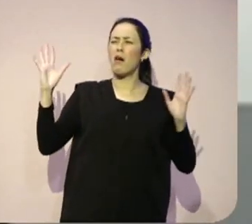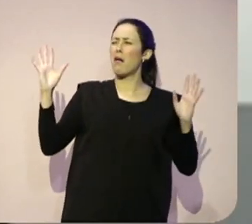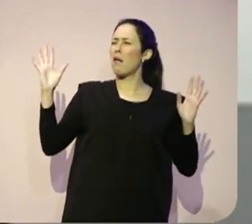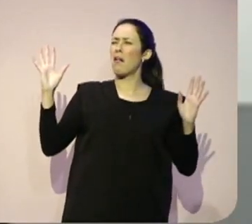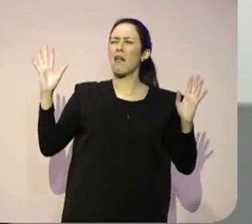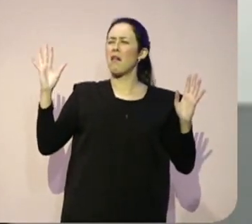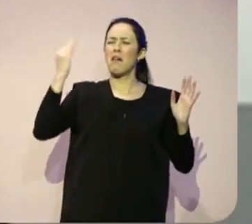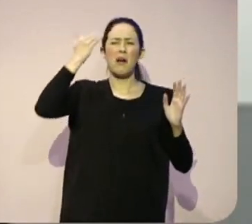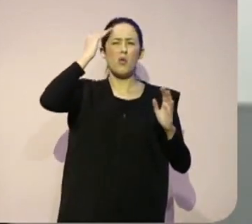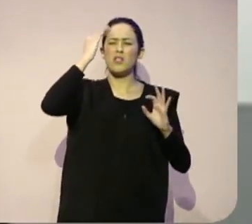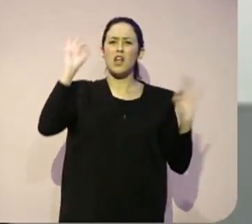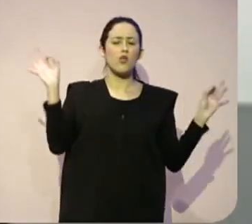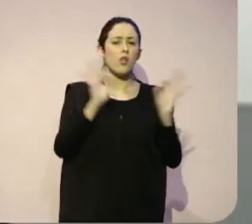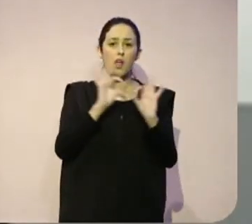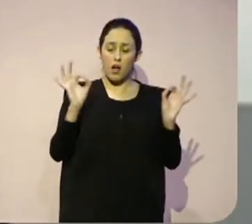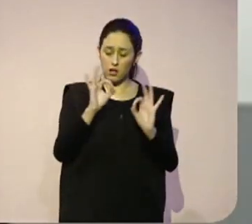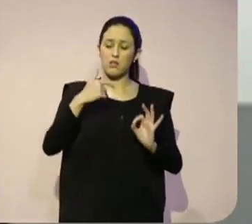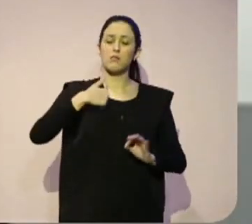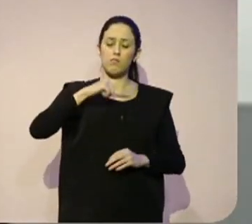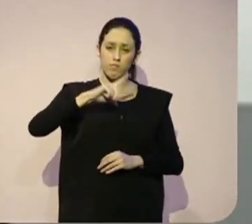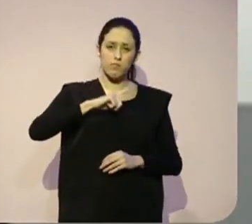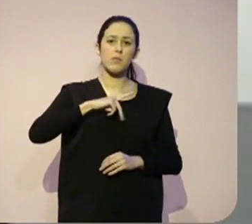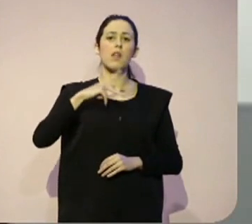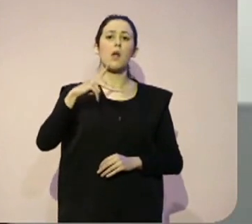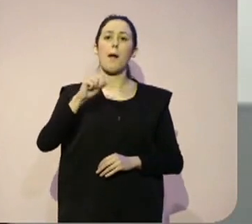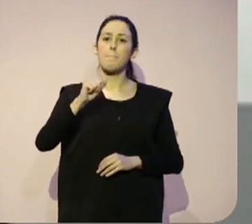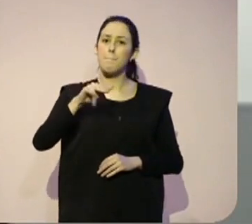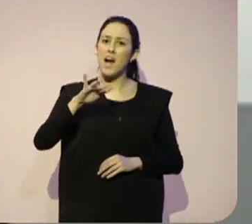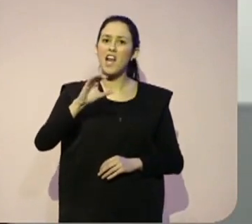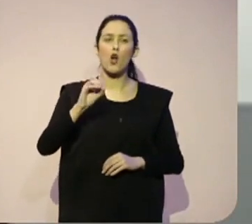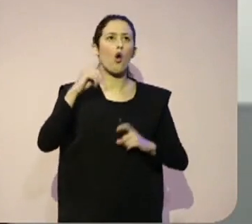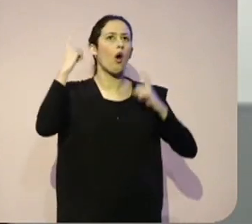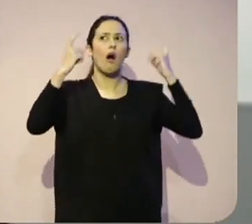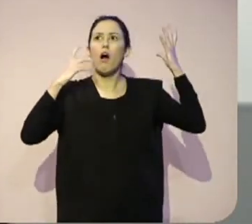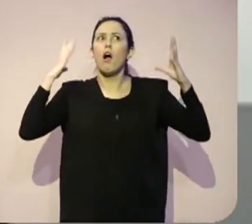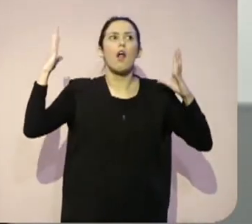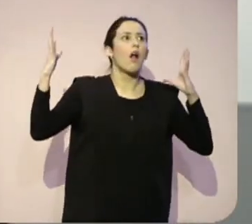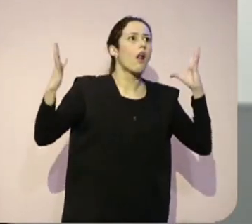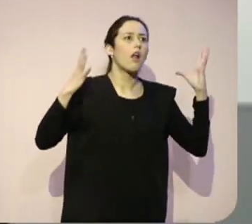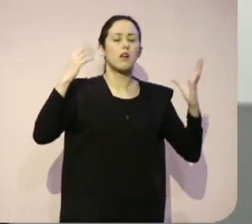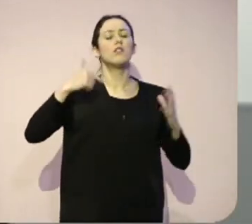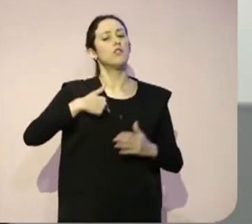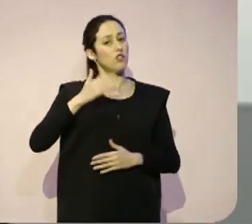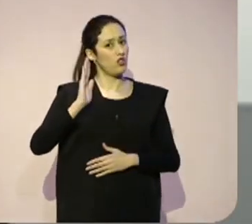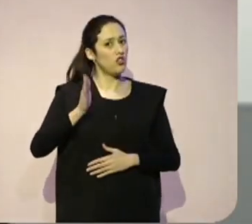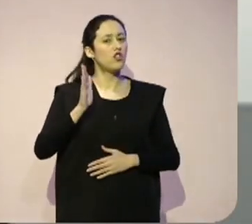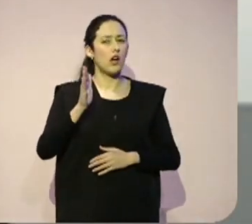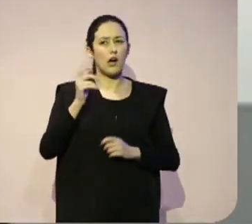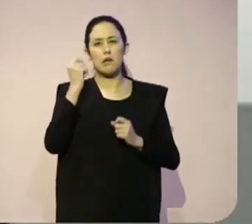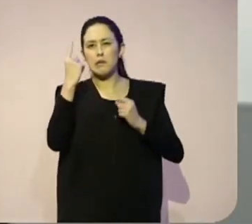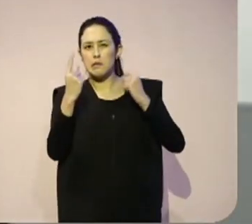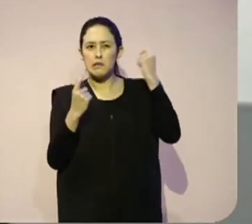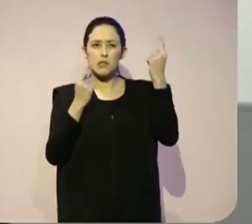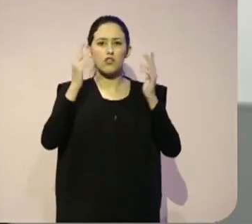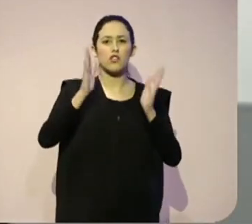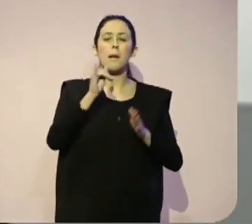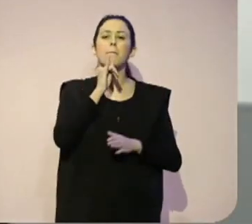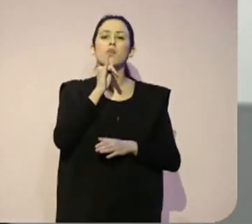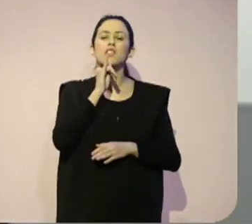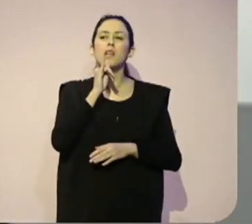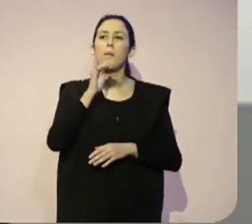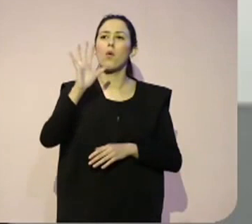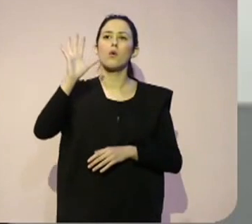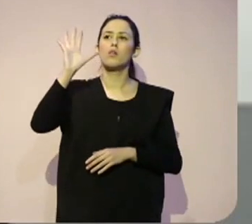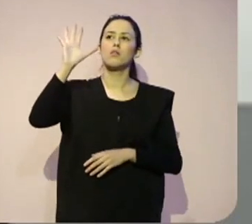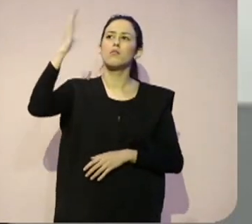falando alguma coisa. É terrível, é terrível. Eu já tive algumas vezes isso quando eu tenho algumas notícias